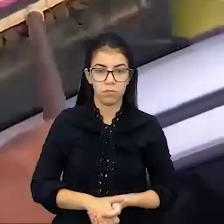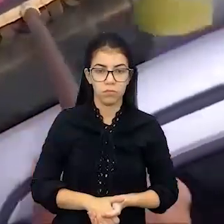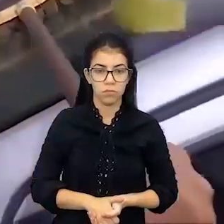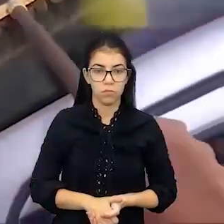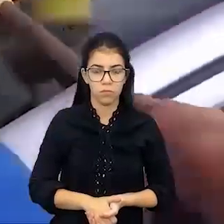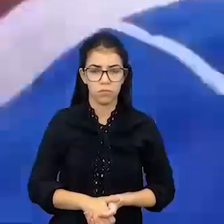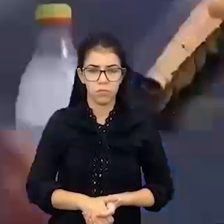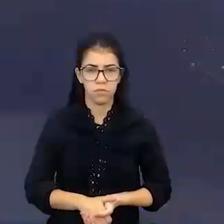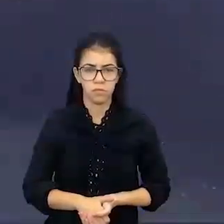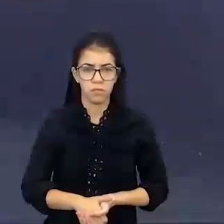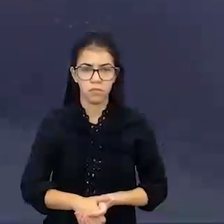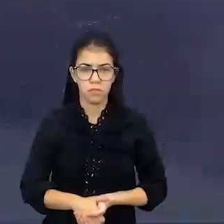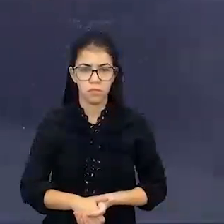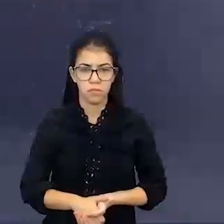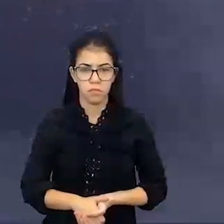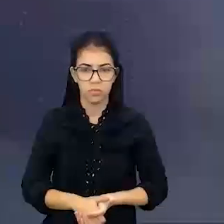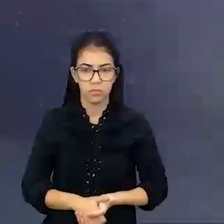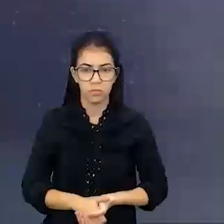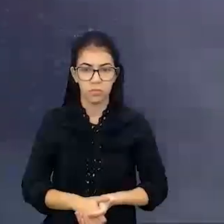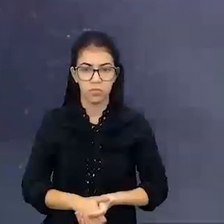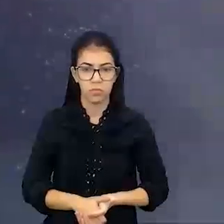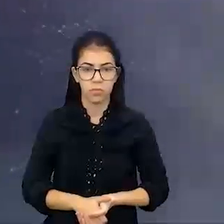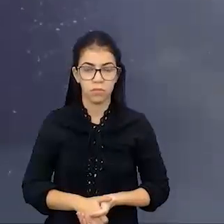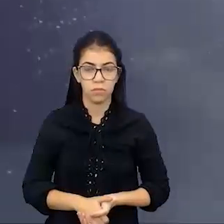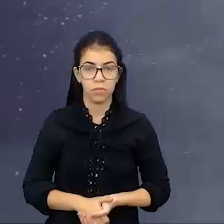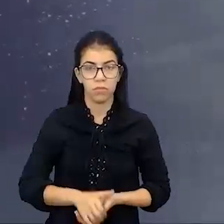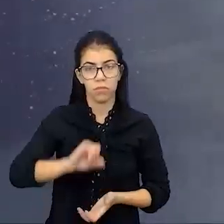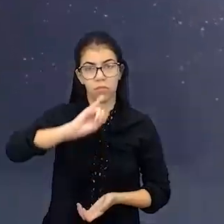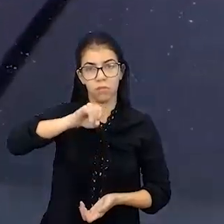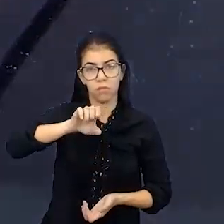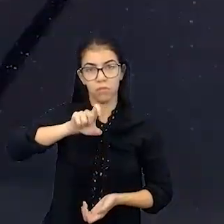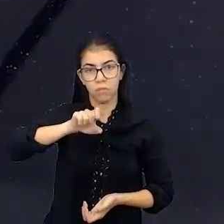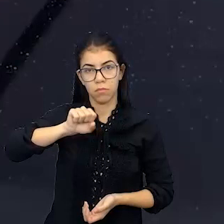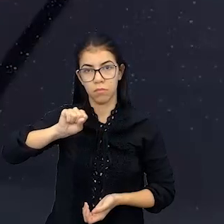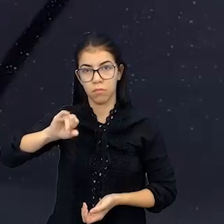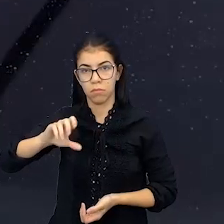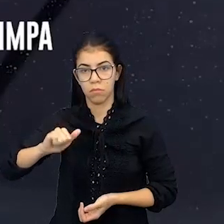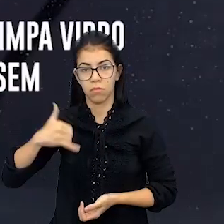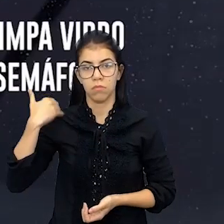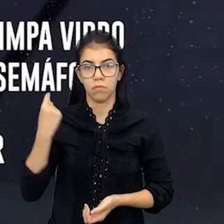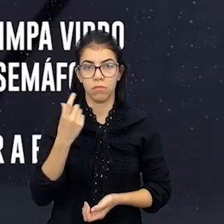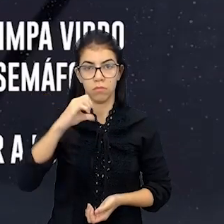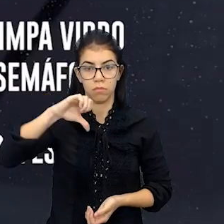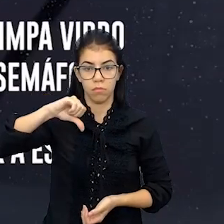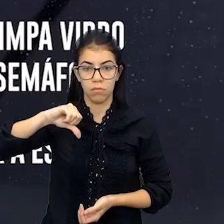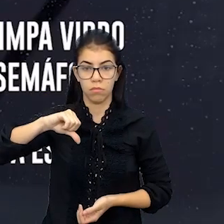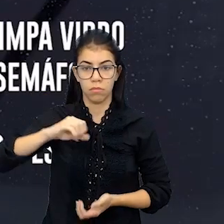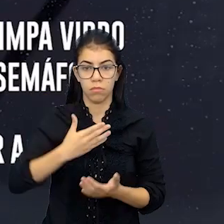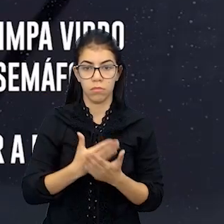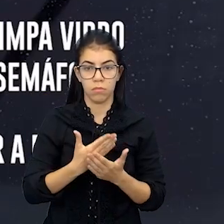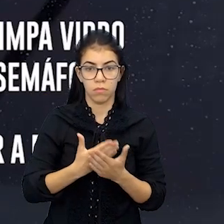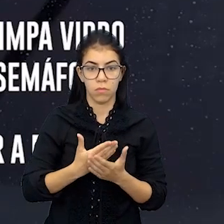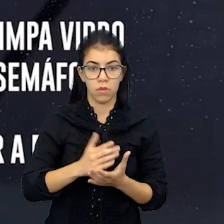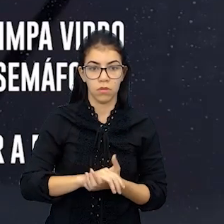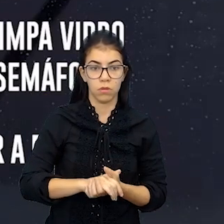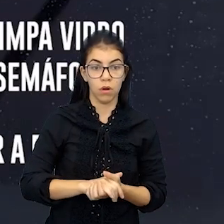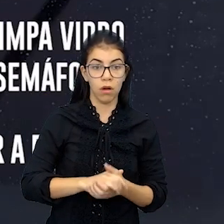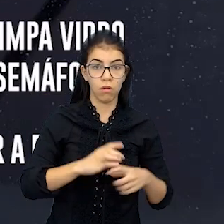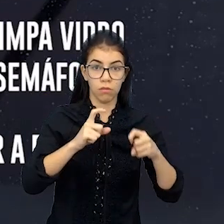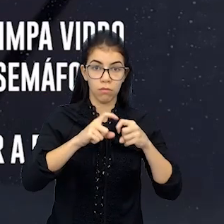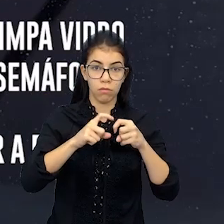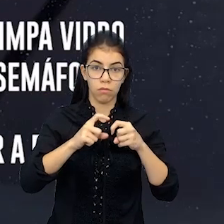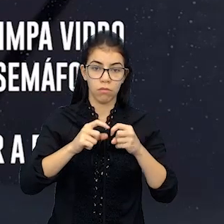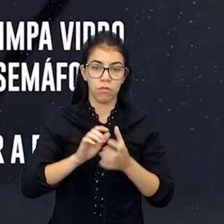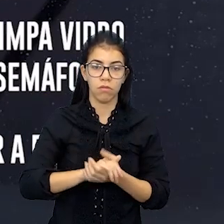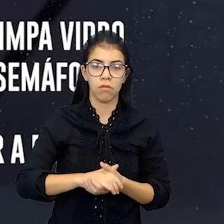Soy profesional, ingeniero mecánico, mi profesión. Jéssica Pérez, 19 anos. Estudante de medicina na Venezuela. Há 6